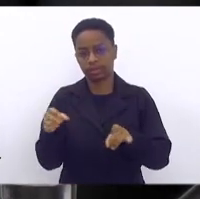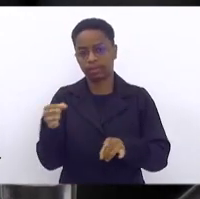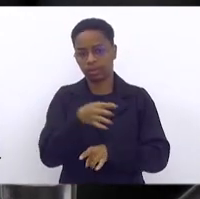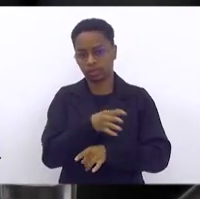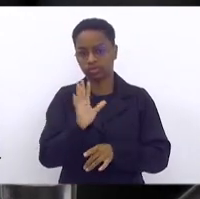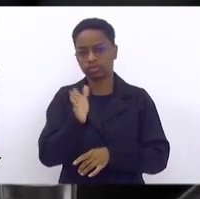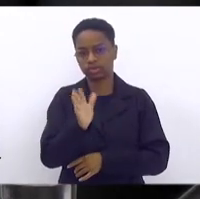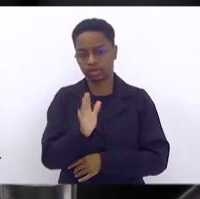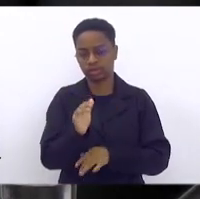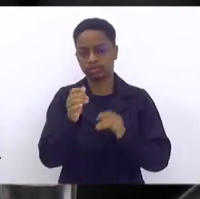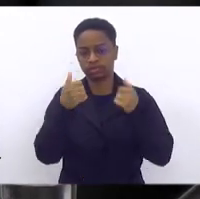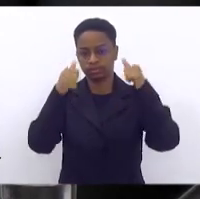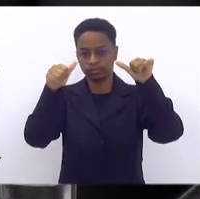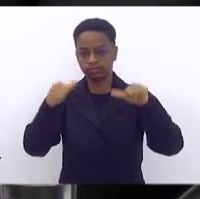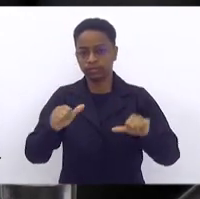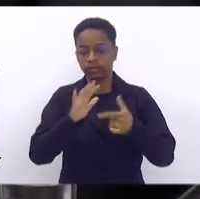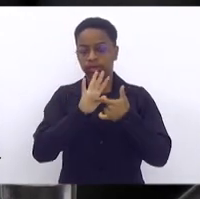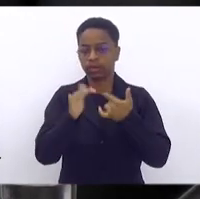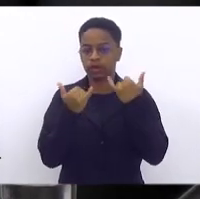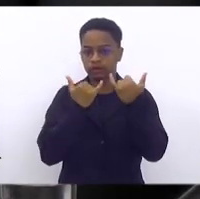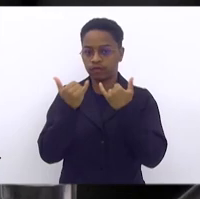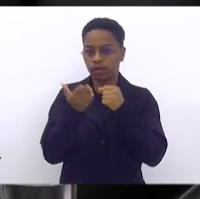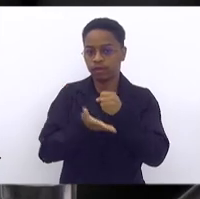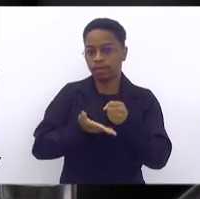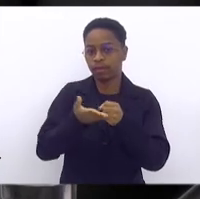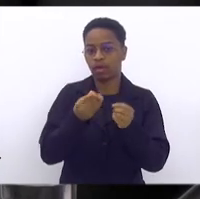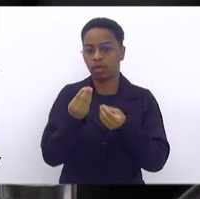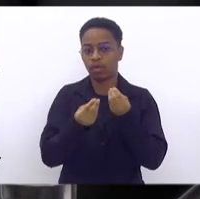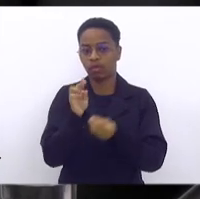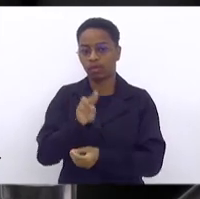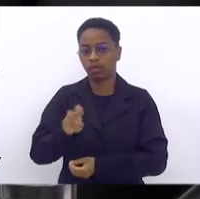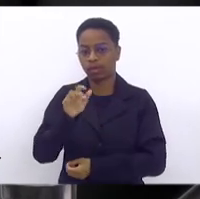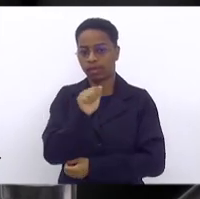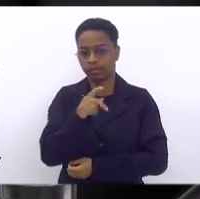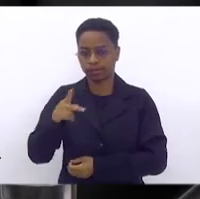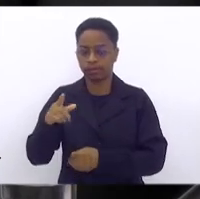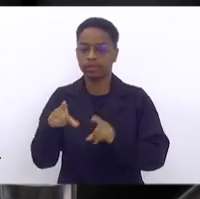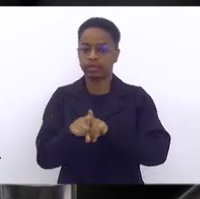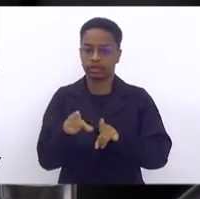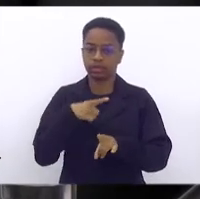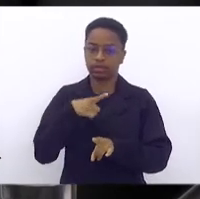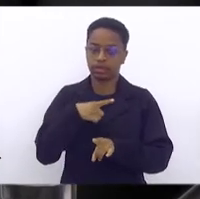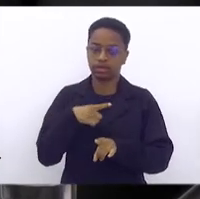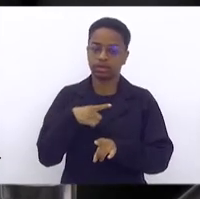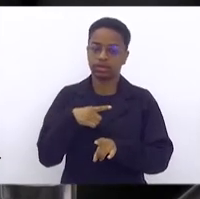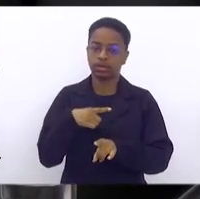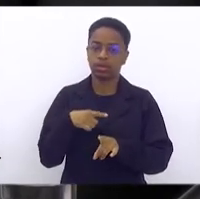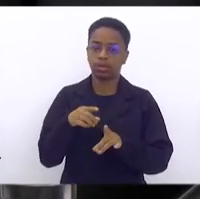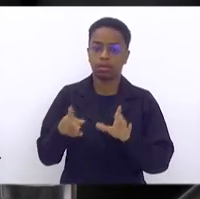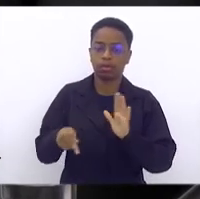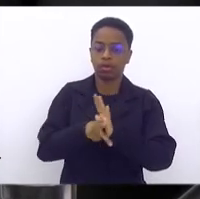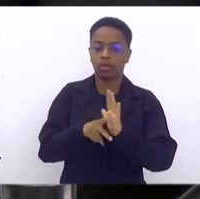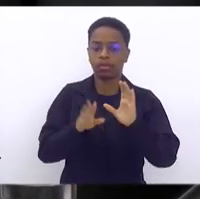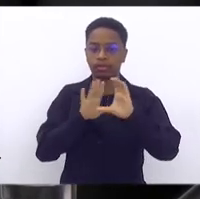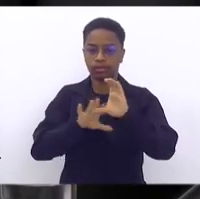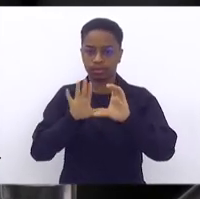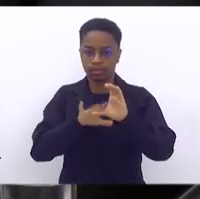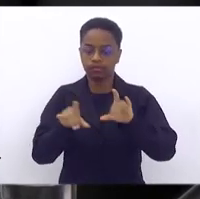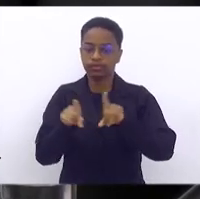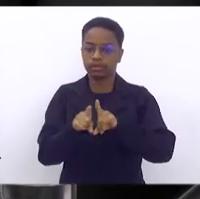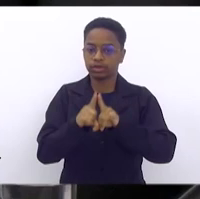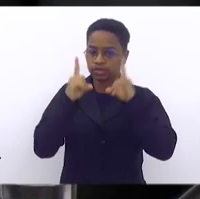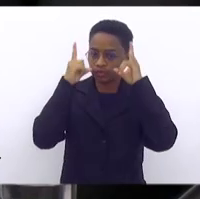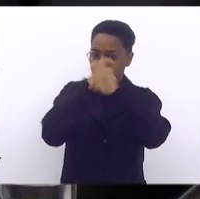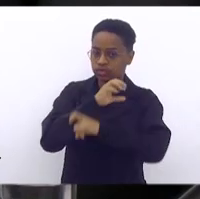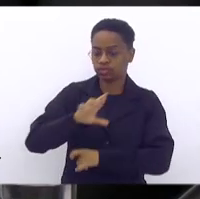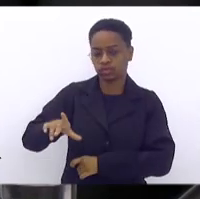tem informações mínimas ali sobre o conteúdo do aplicativo. A gente também tem o nosso cartaz, tem um QR Code. Então, não é complicado, enfim,